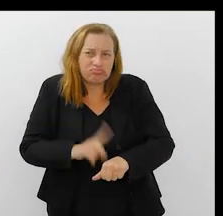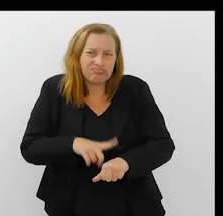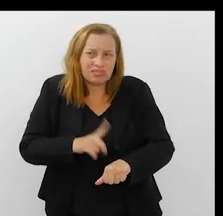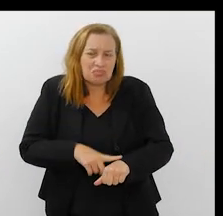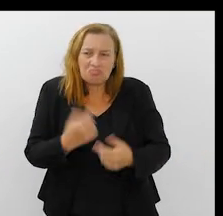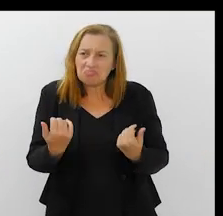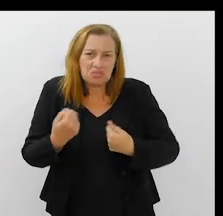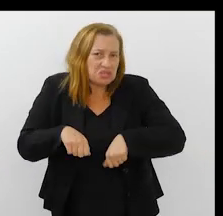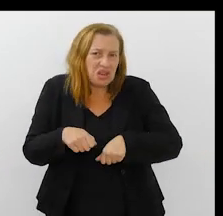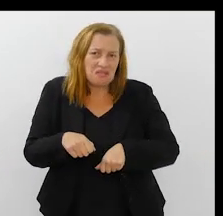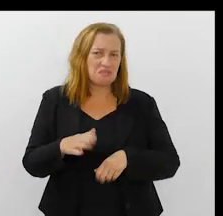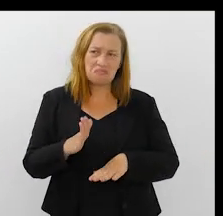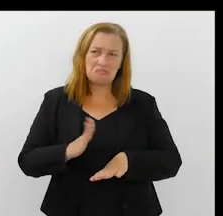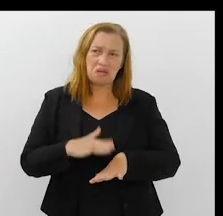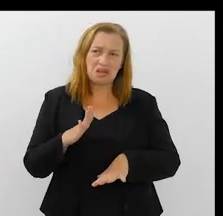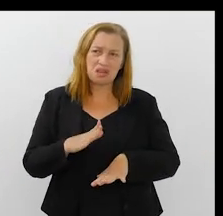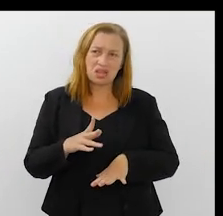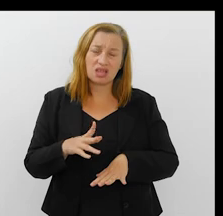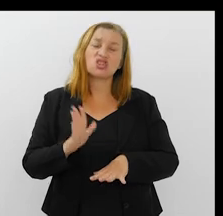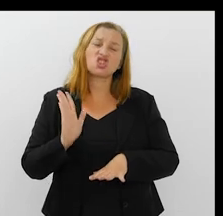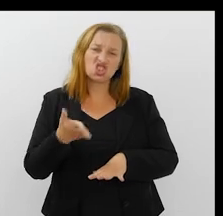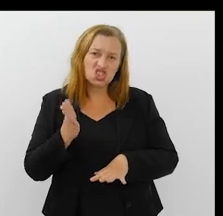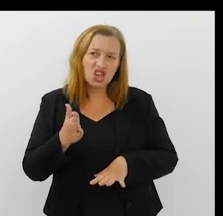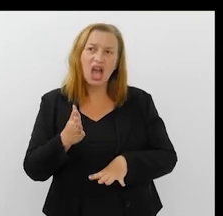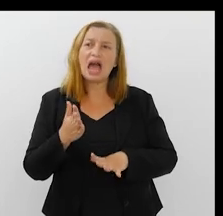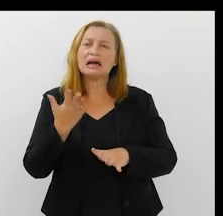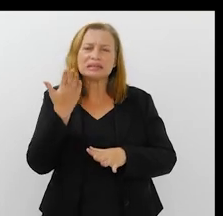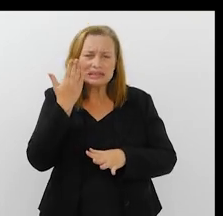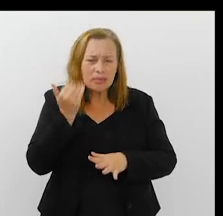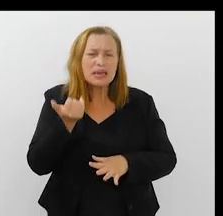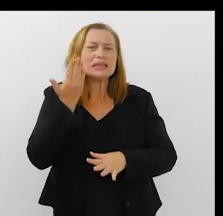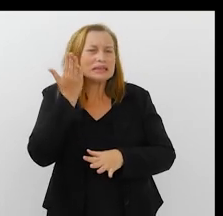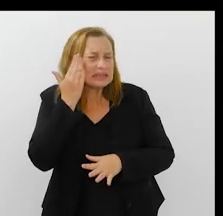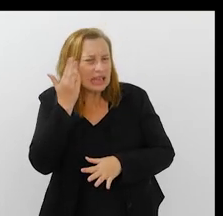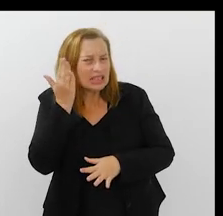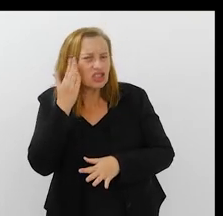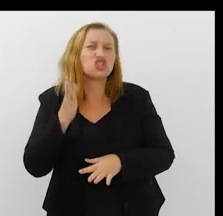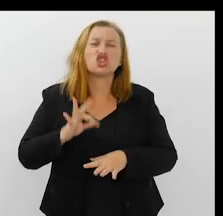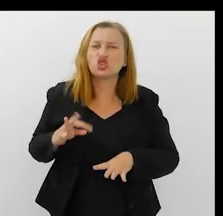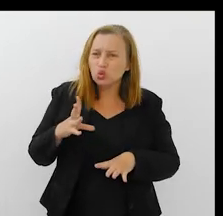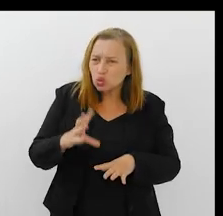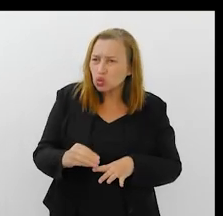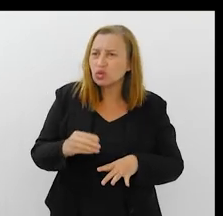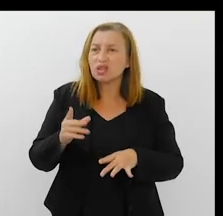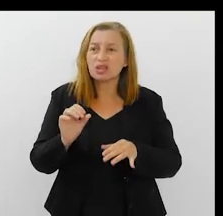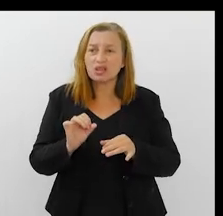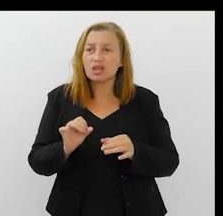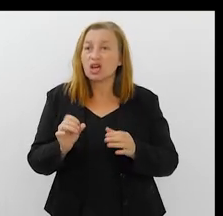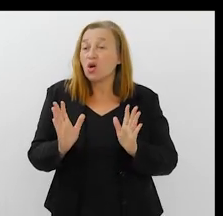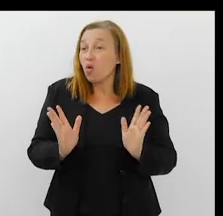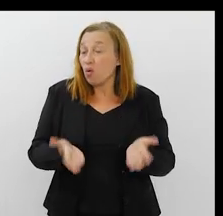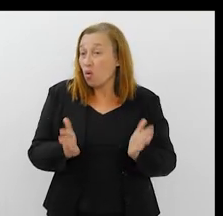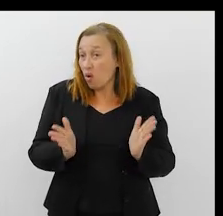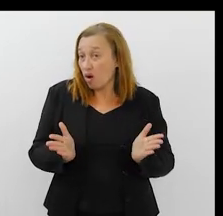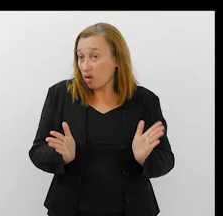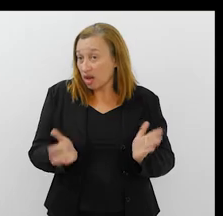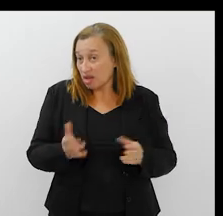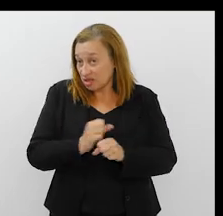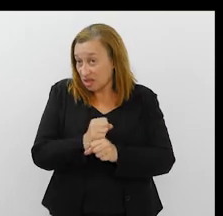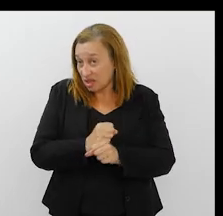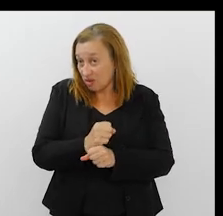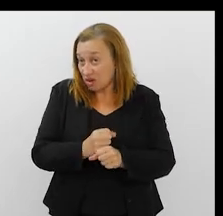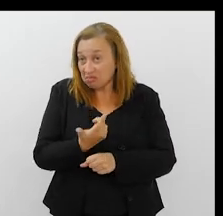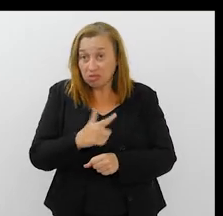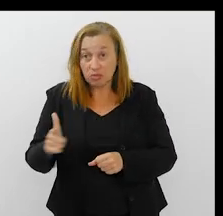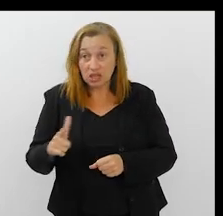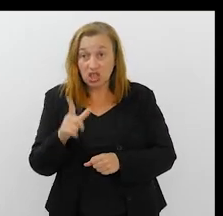depois de um certo tempo a gente nem precisava mais, porque ele já sabia a leitura, ele ia embora. Aí agora esse ano não tem o Gilberto,